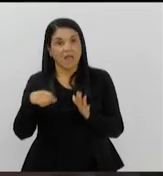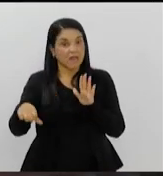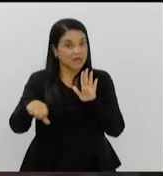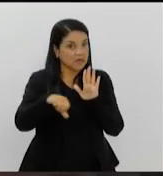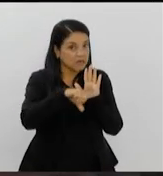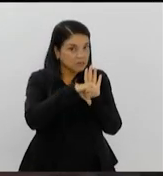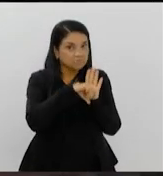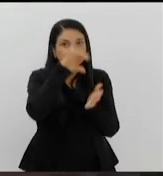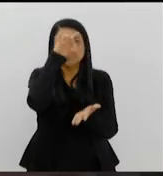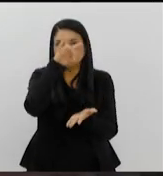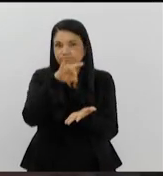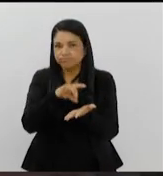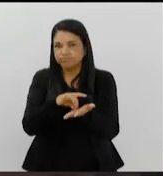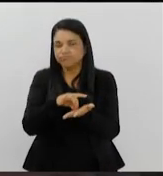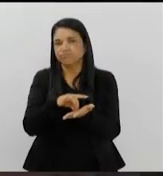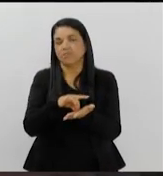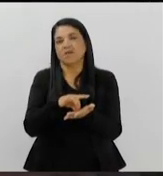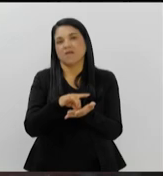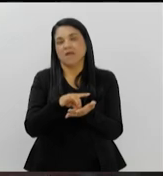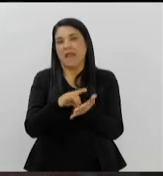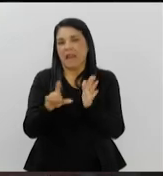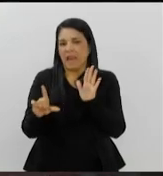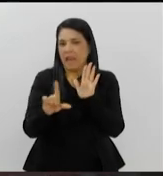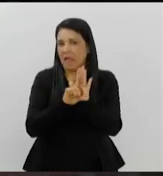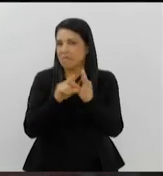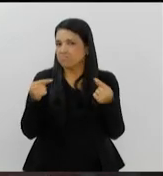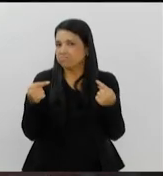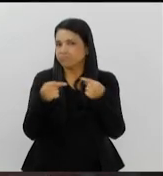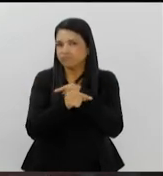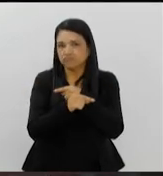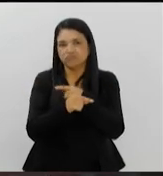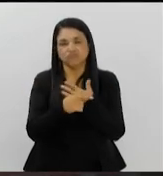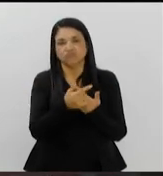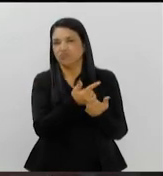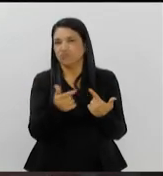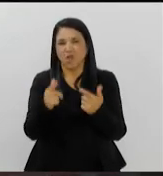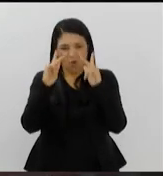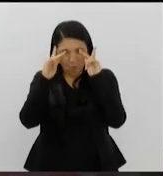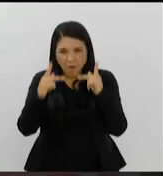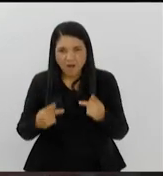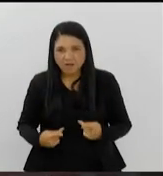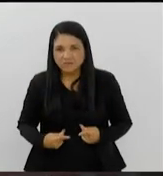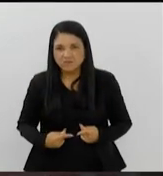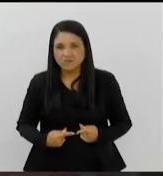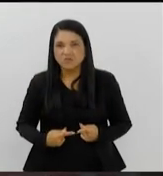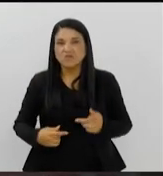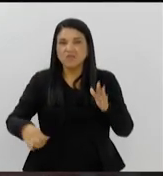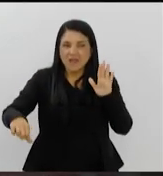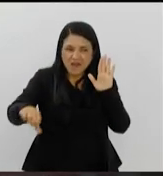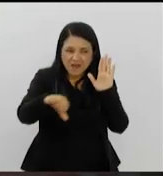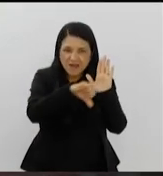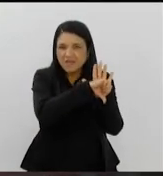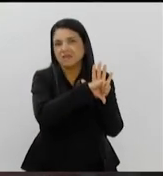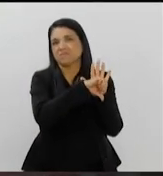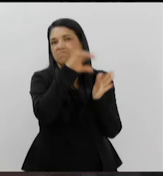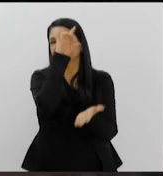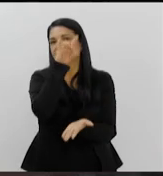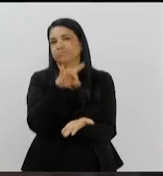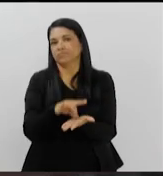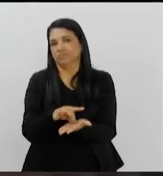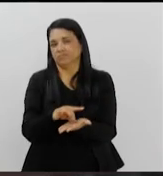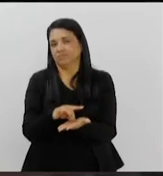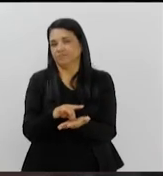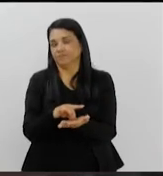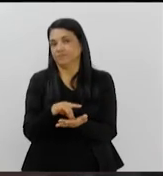ser imoral, ilegal, desumano, isso é criminoso. E